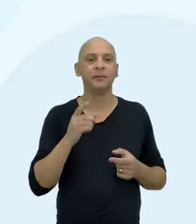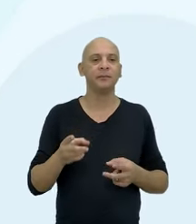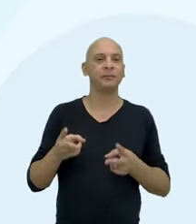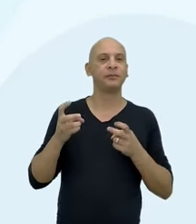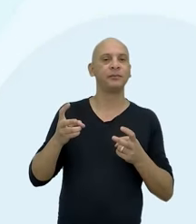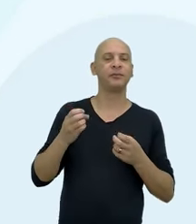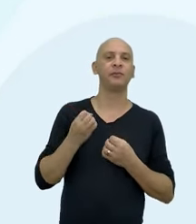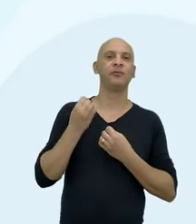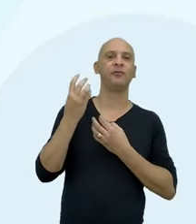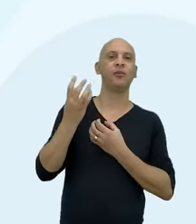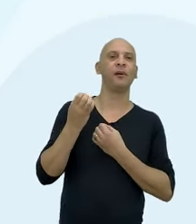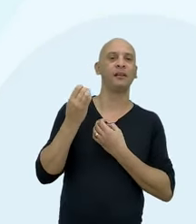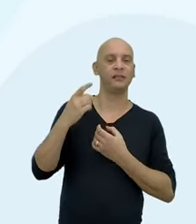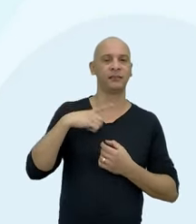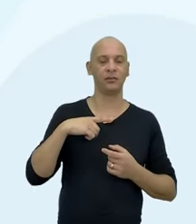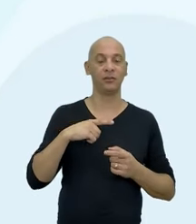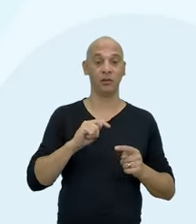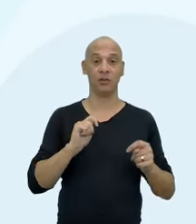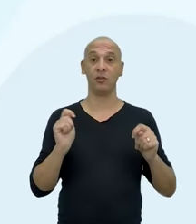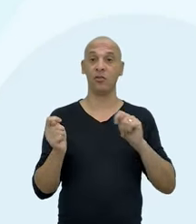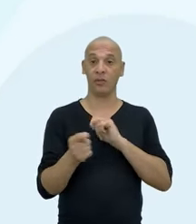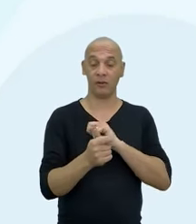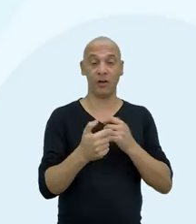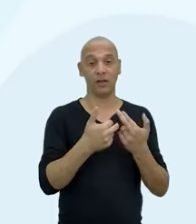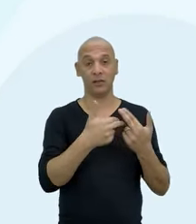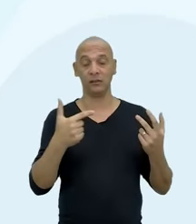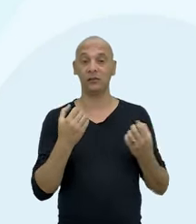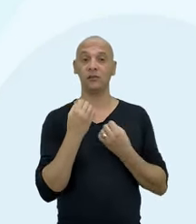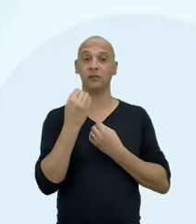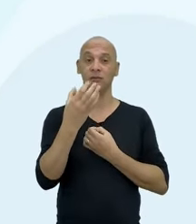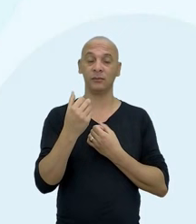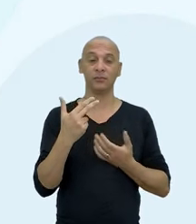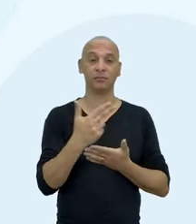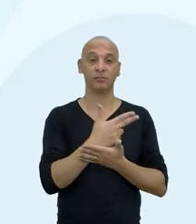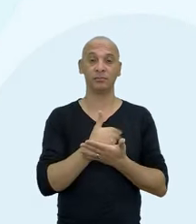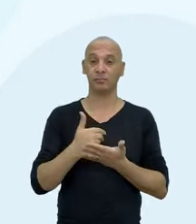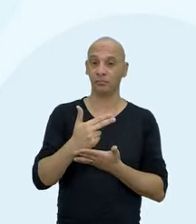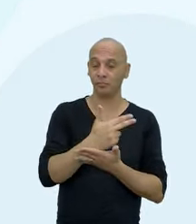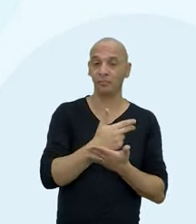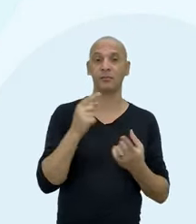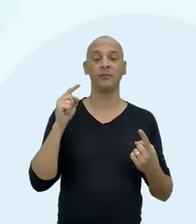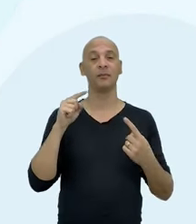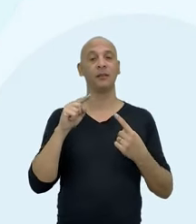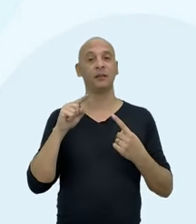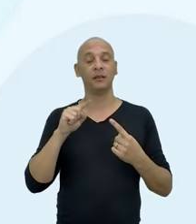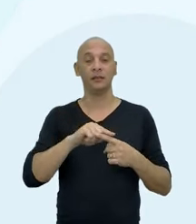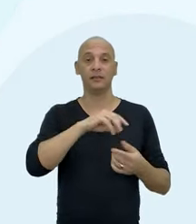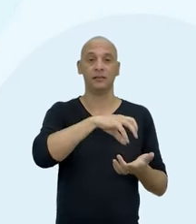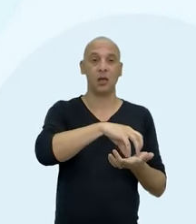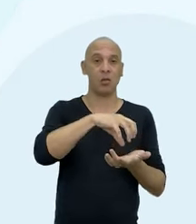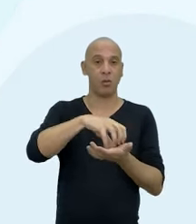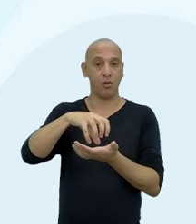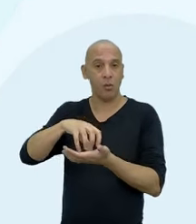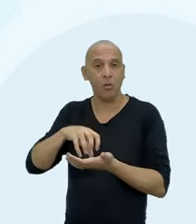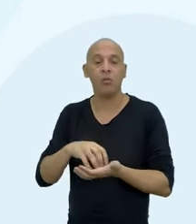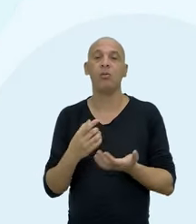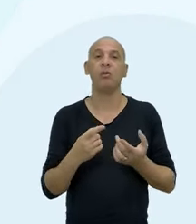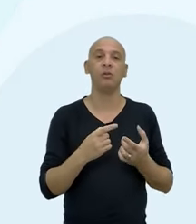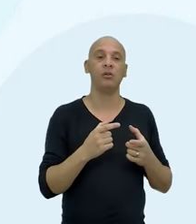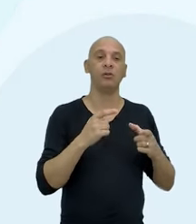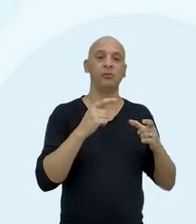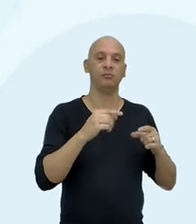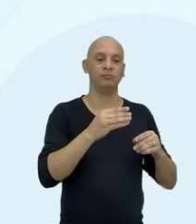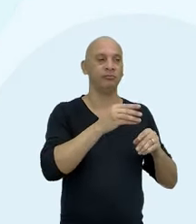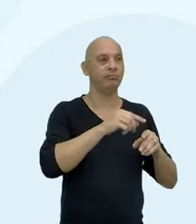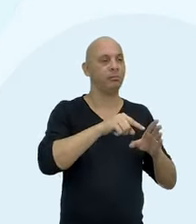coleta de dados transformar esses dados em gráficos de linhas gráficos de setores gráficos